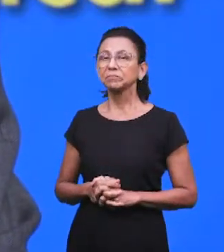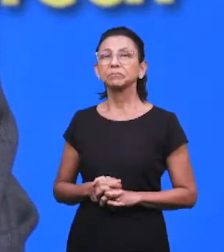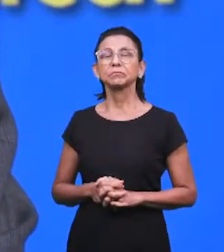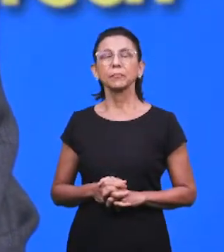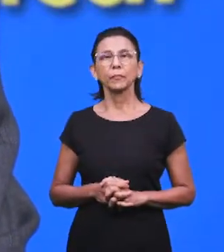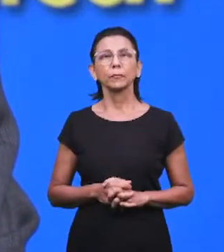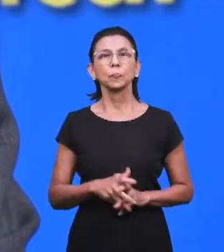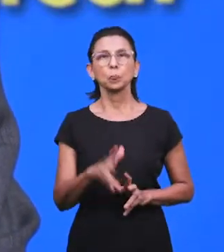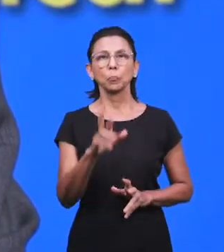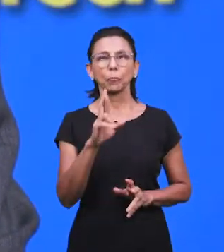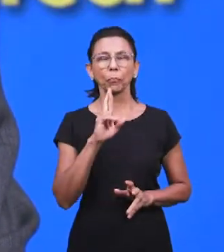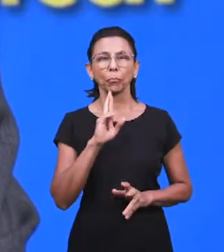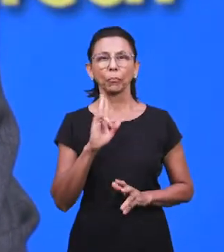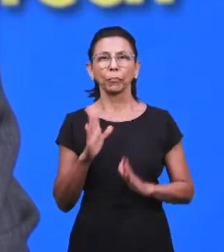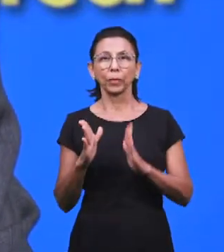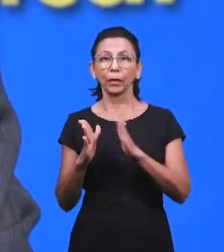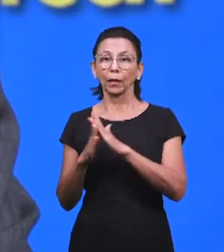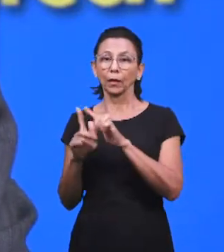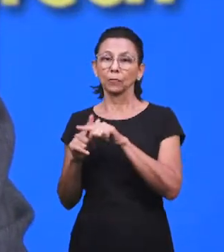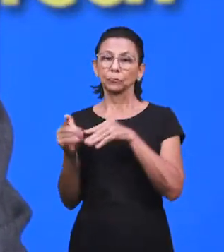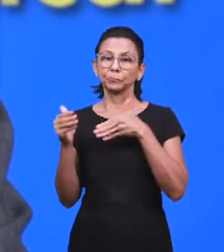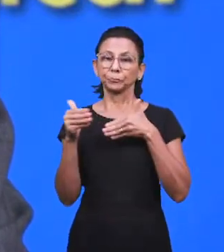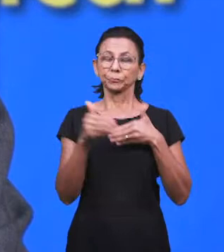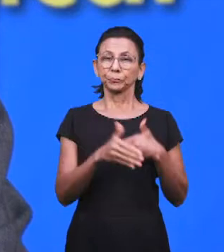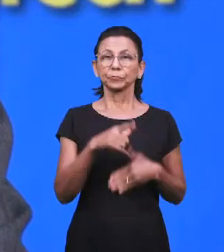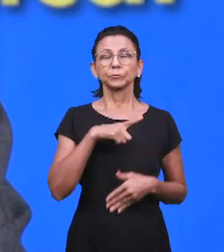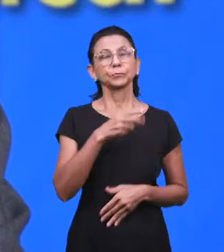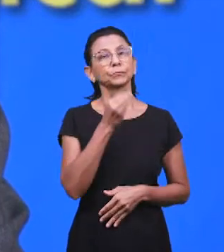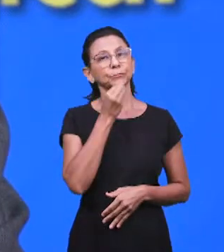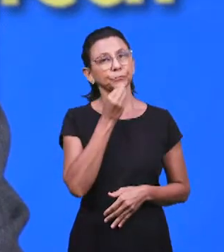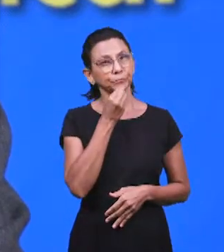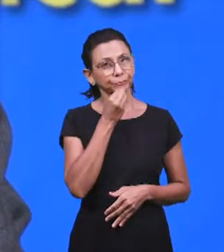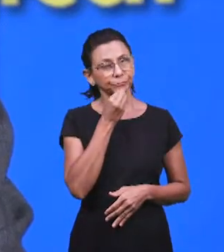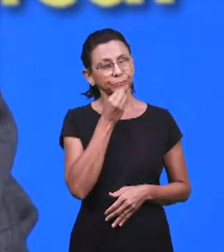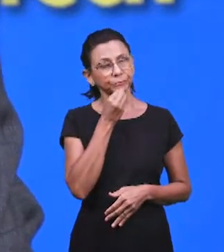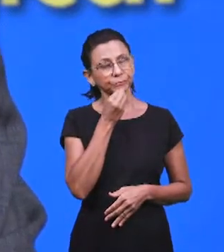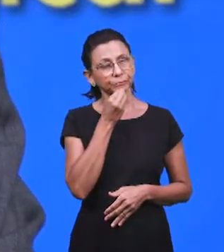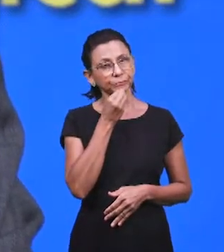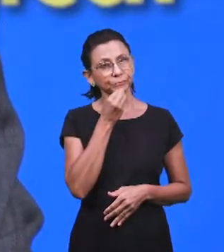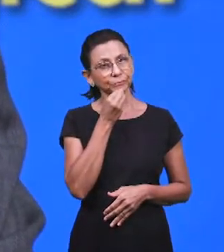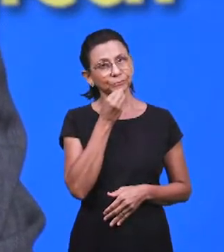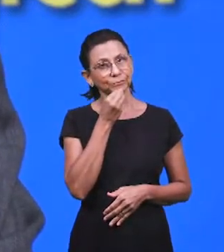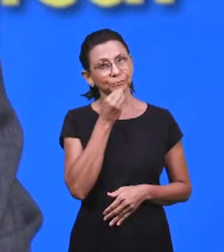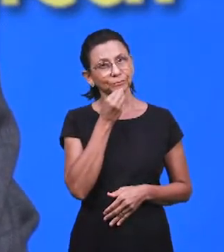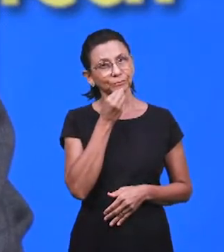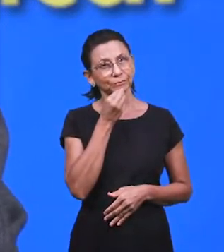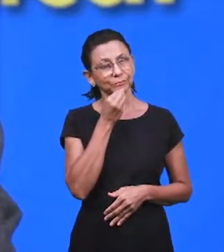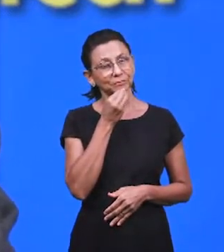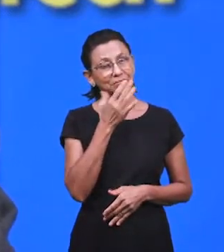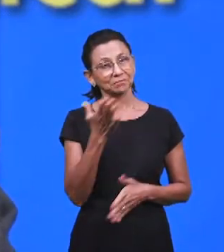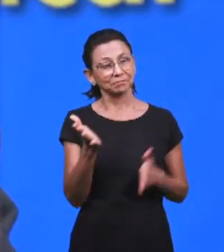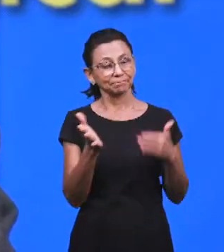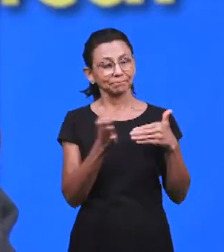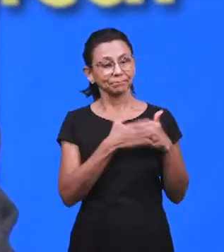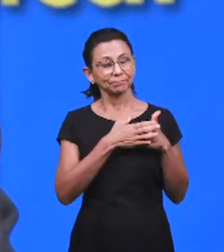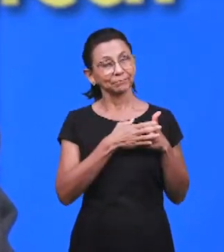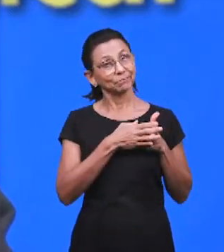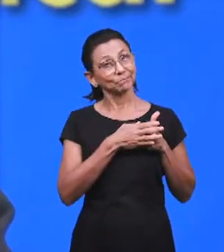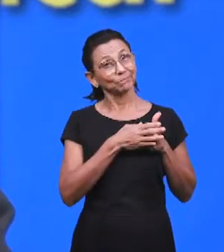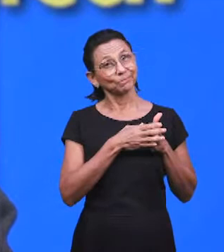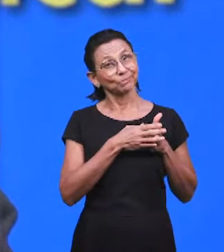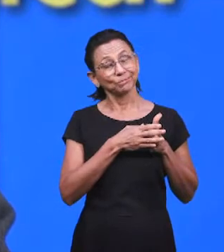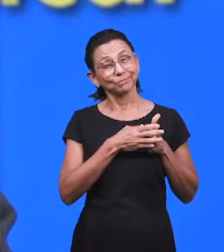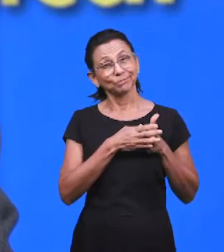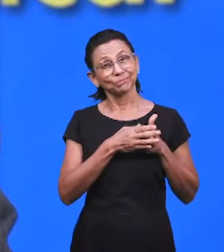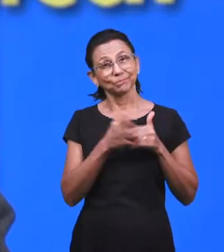você disse, né? A igreja infiel, ela teve oportunidade, sim, mas ela não abriu a porta do coração